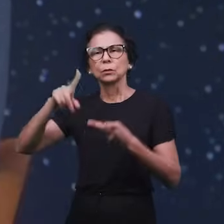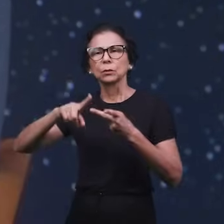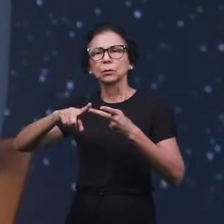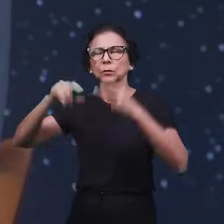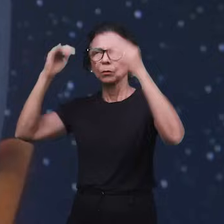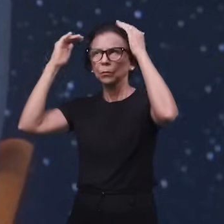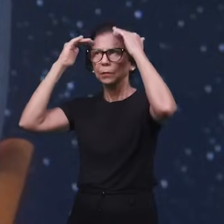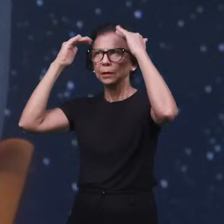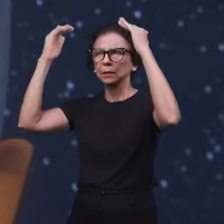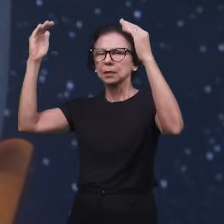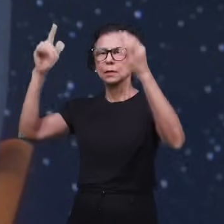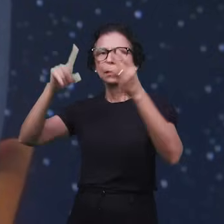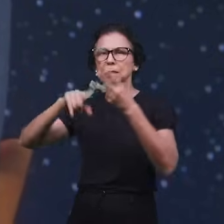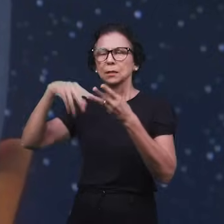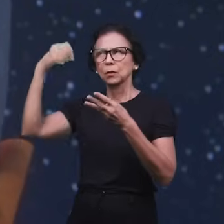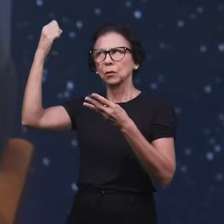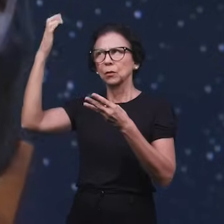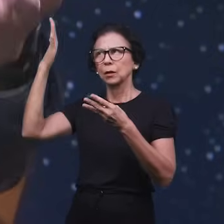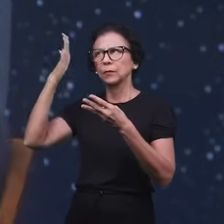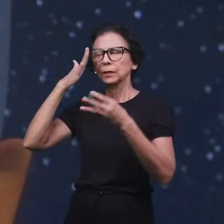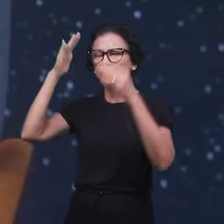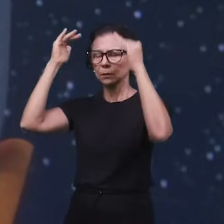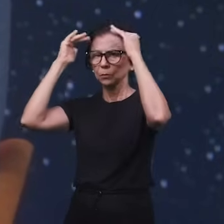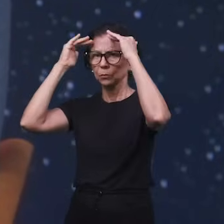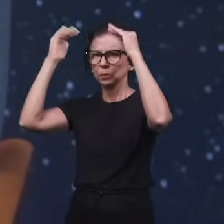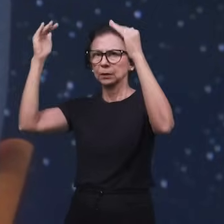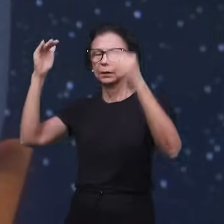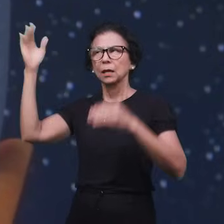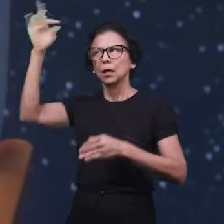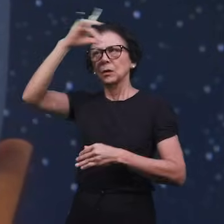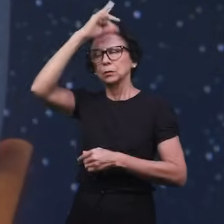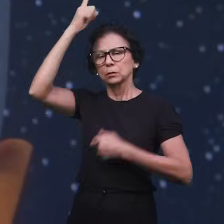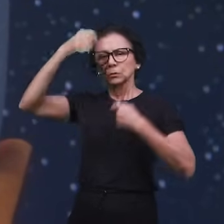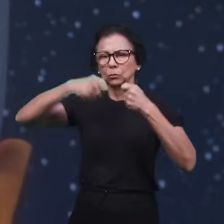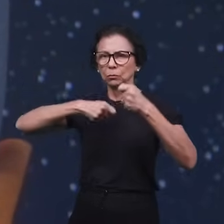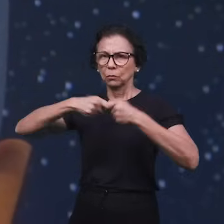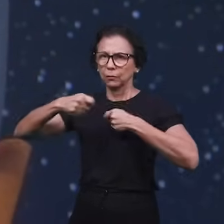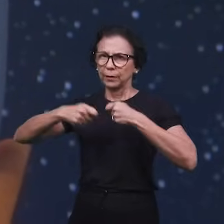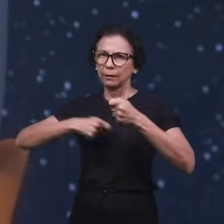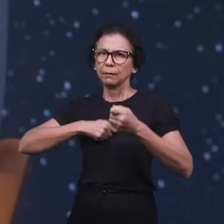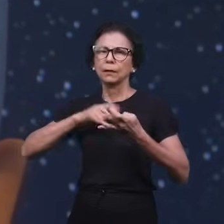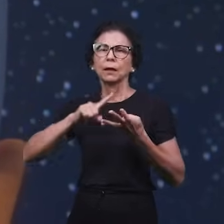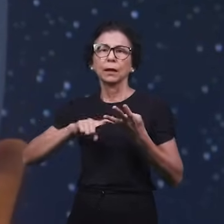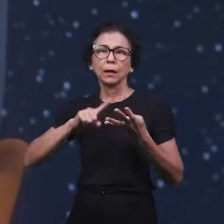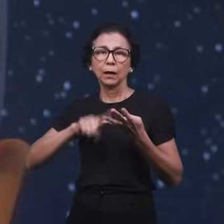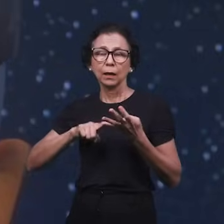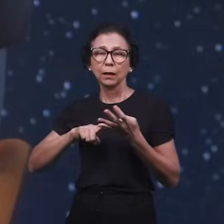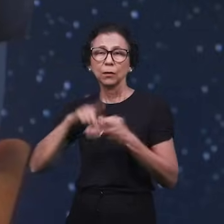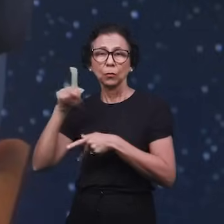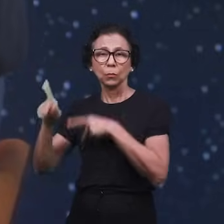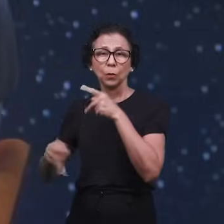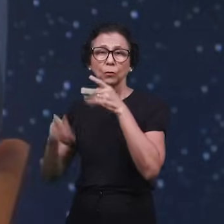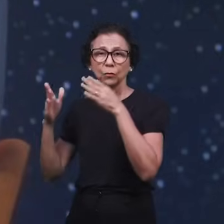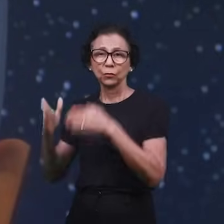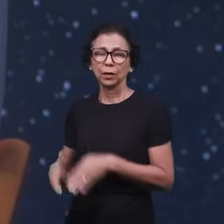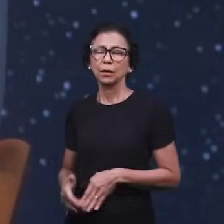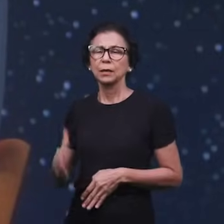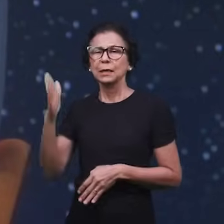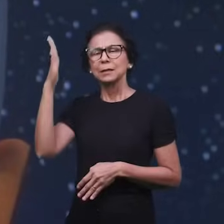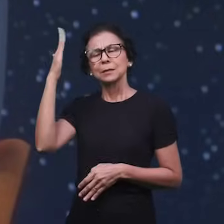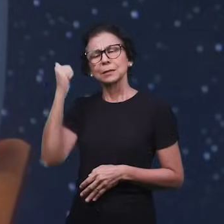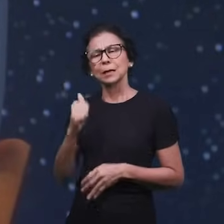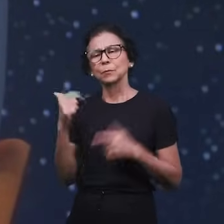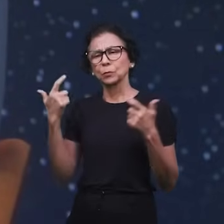a andar na revelação, a ser governado pelo Espírito Santo. Há um povo que sabe que a sua morada não é